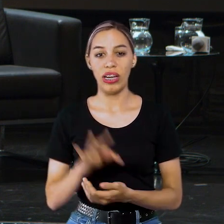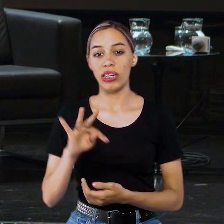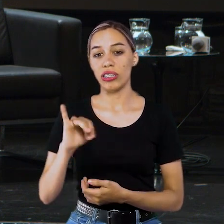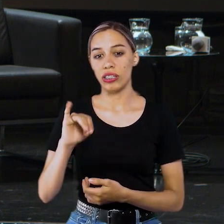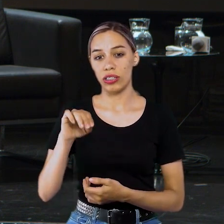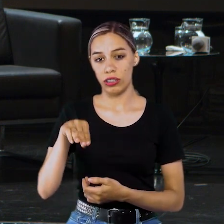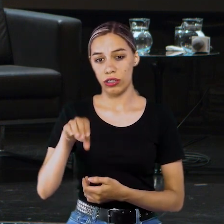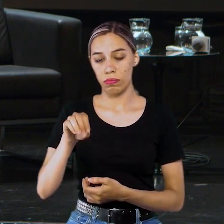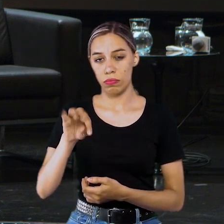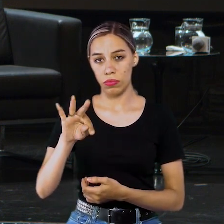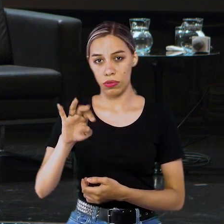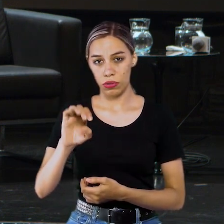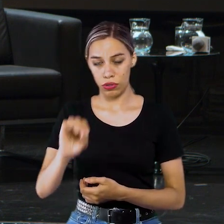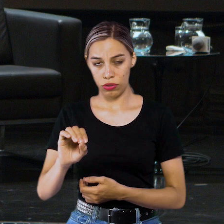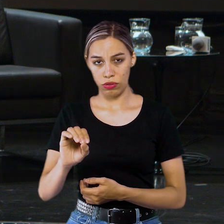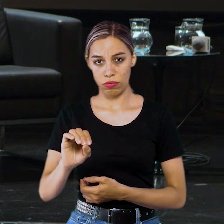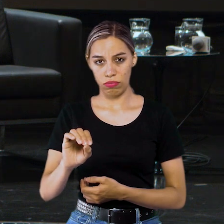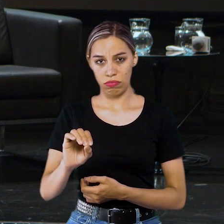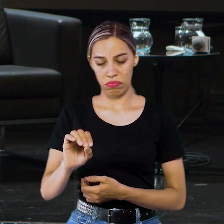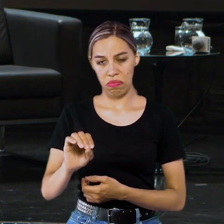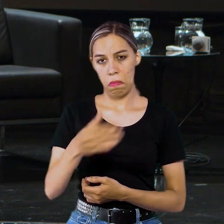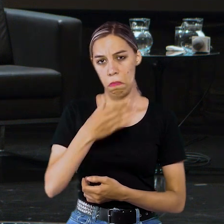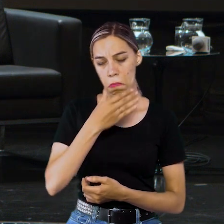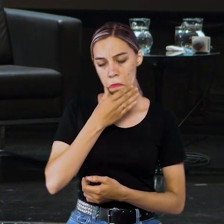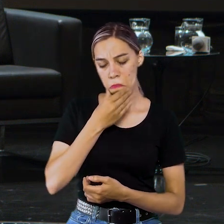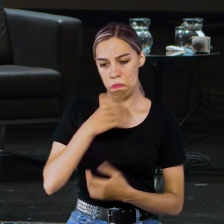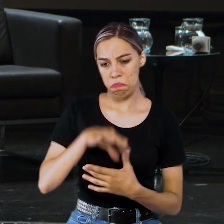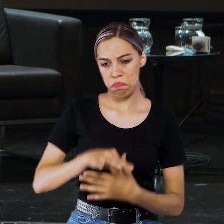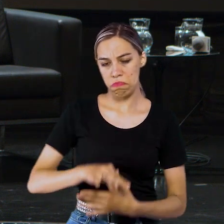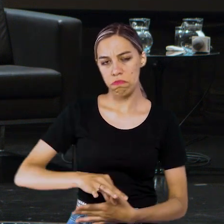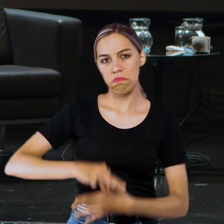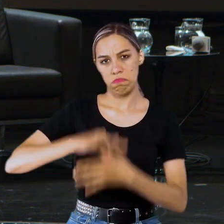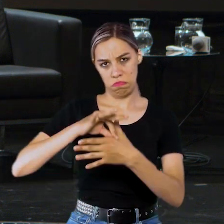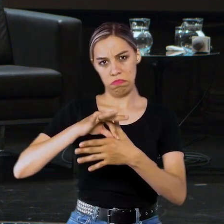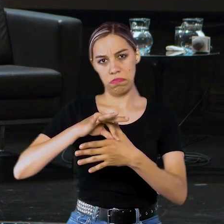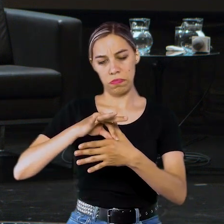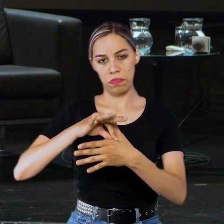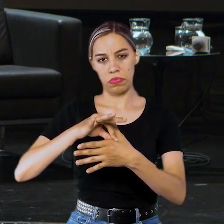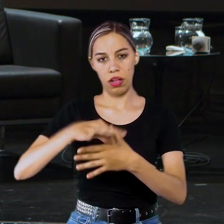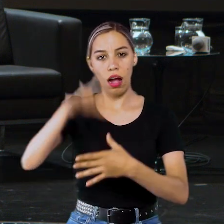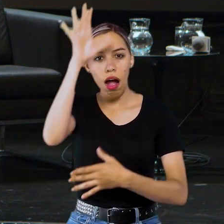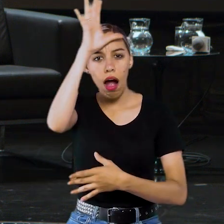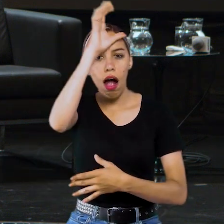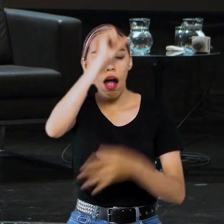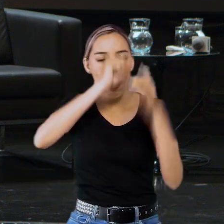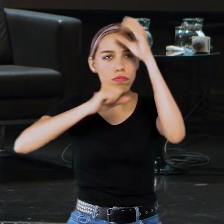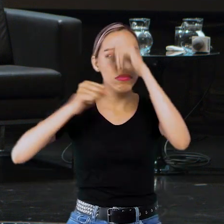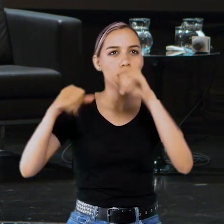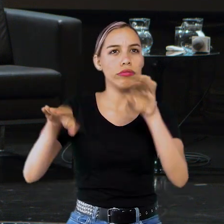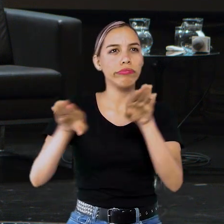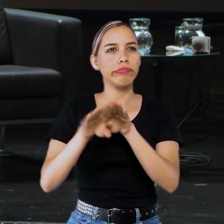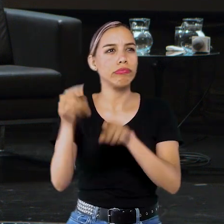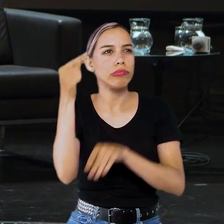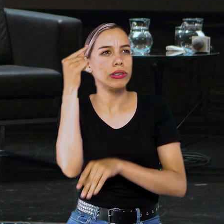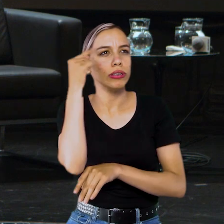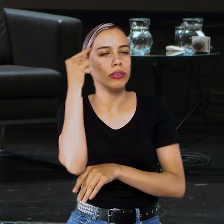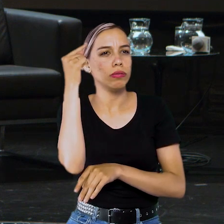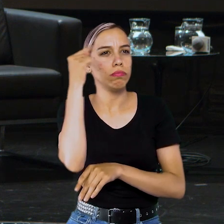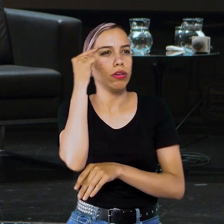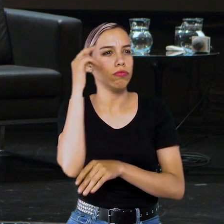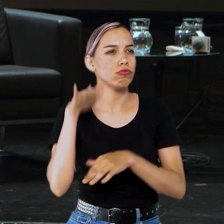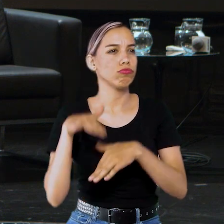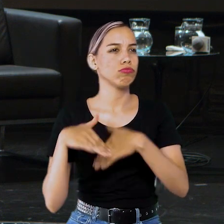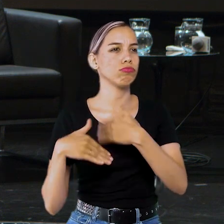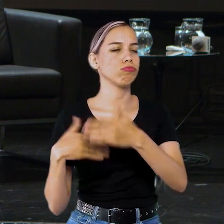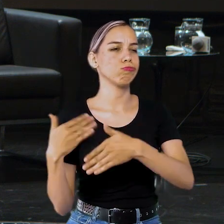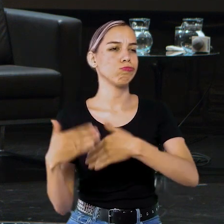Timóteo Vera Tupã Popiguá é uma liderança guarani-bia, aprendeu e pensou durante